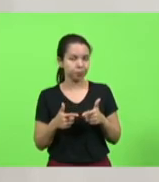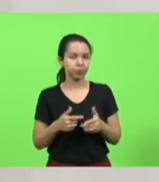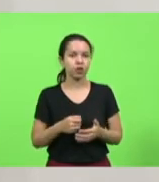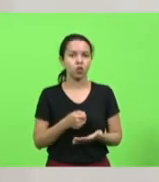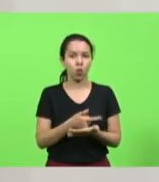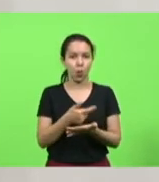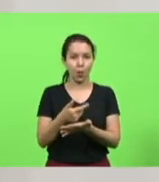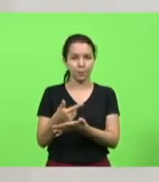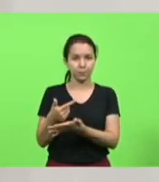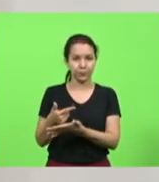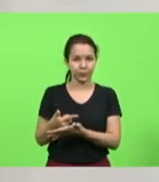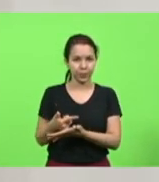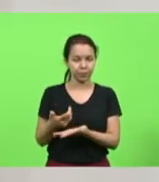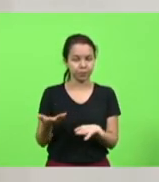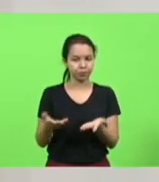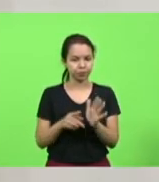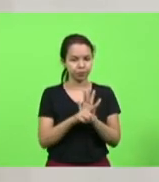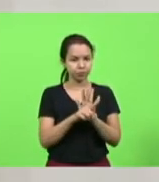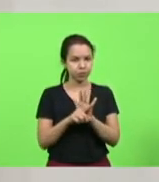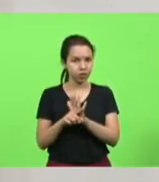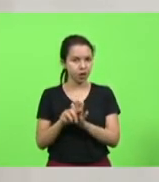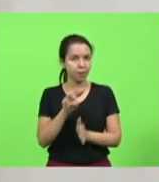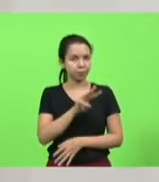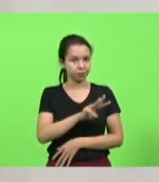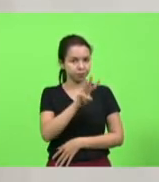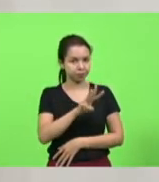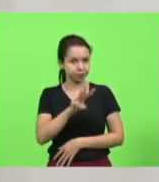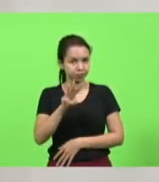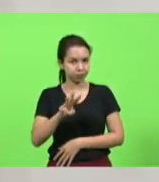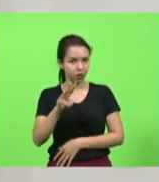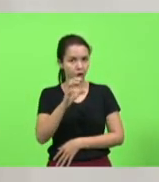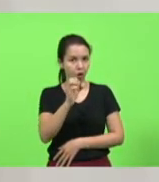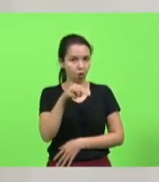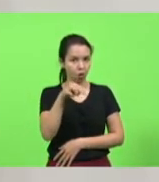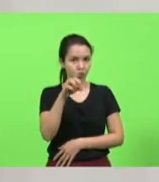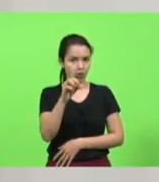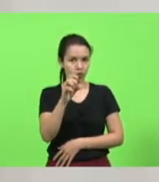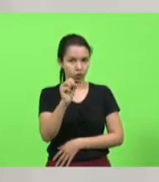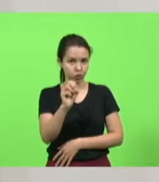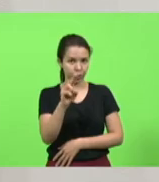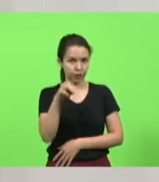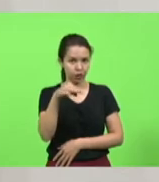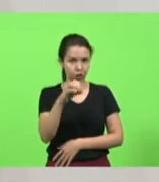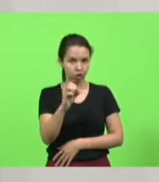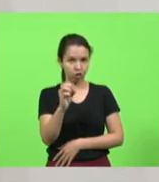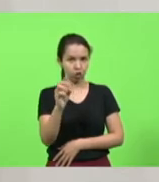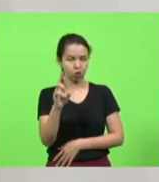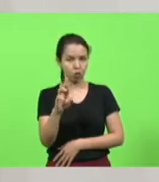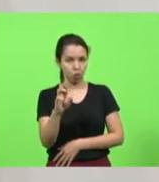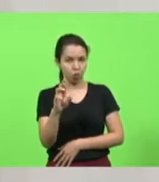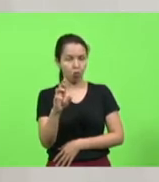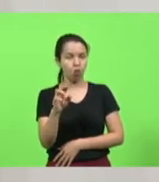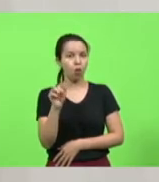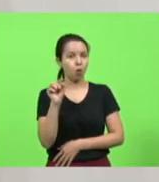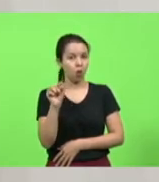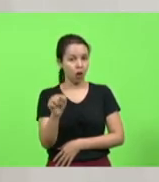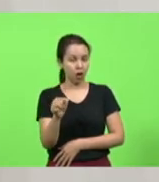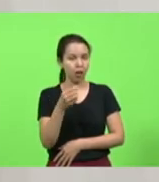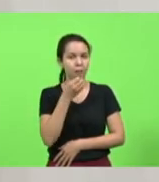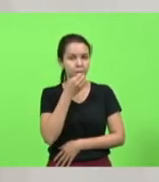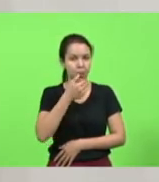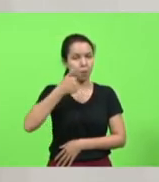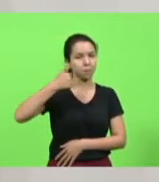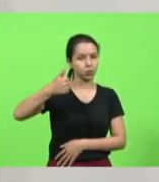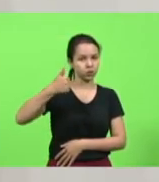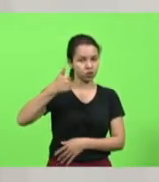plataforma consumidor.gov.br foi bem avaliada por 96% dos seus usuários,